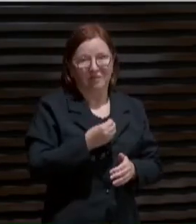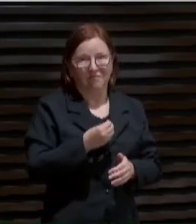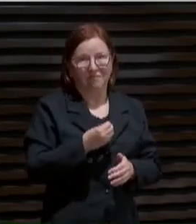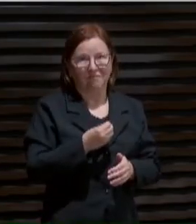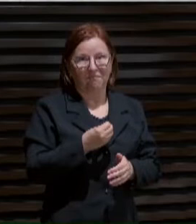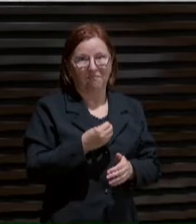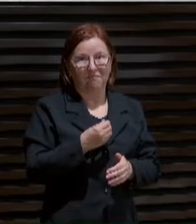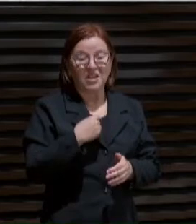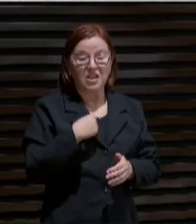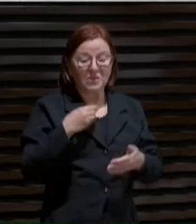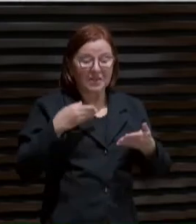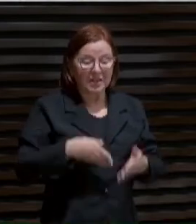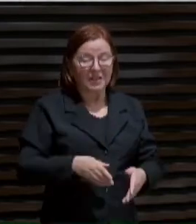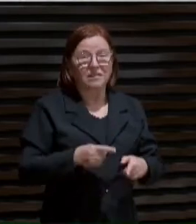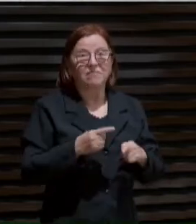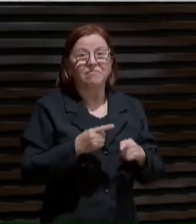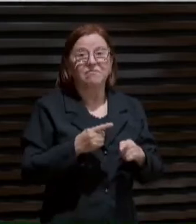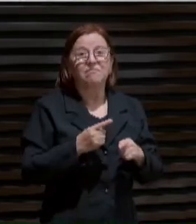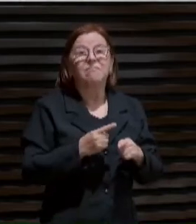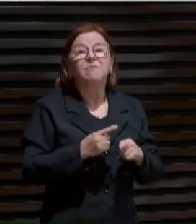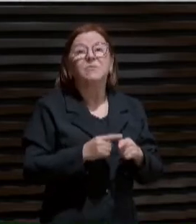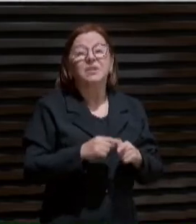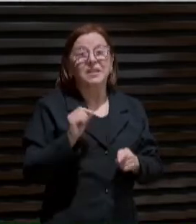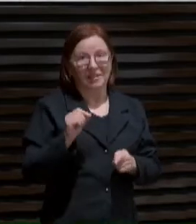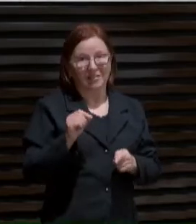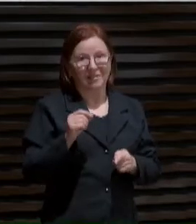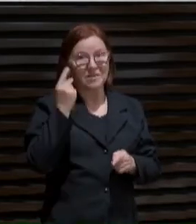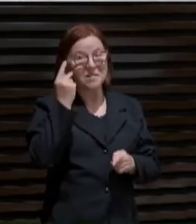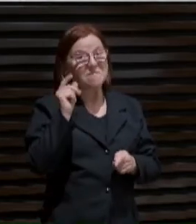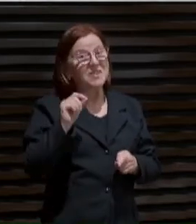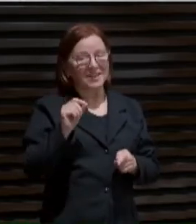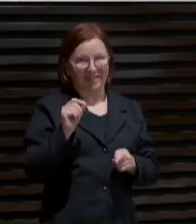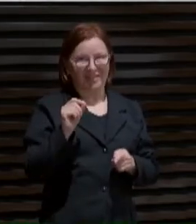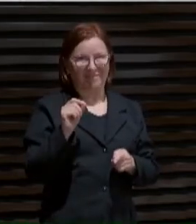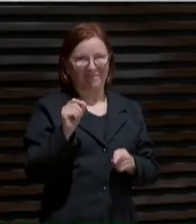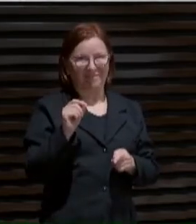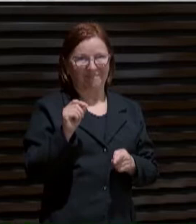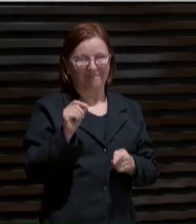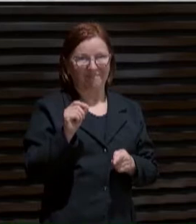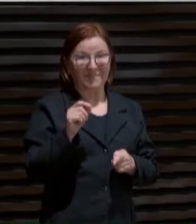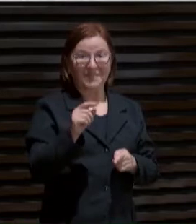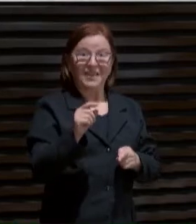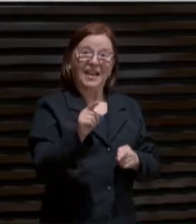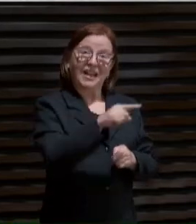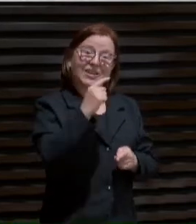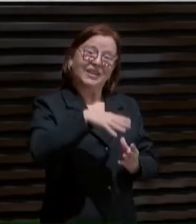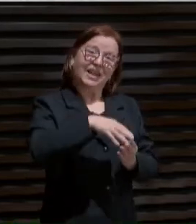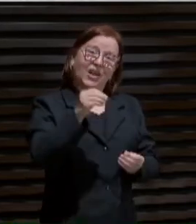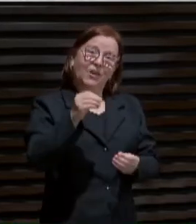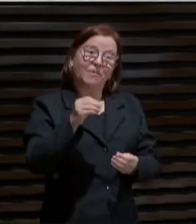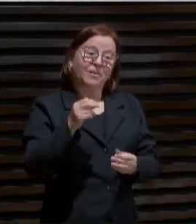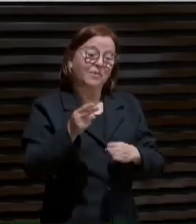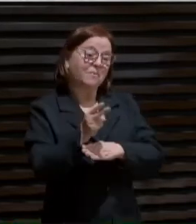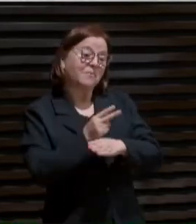busca pelo sentido do seu próprio ser da sua alma que inutilmente buscar respostas